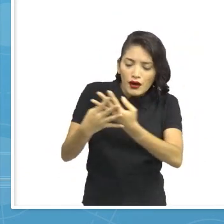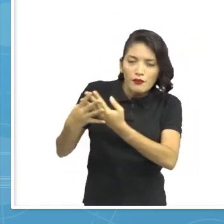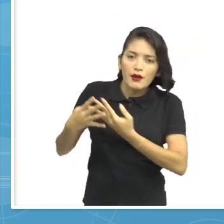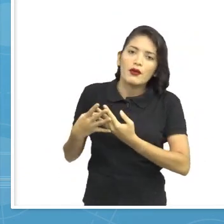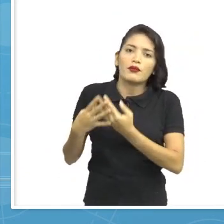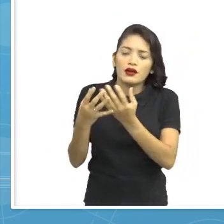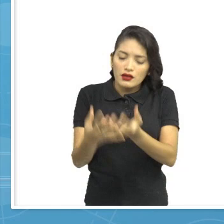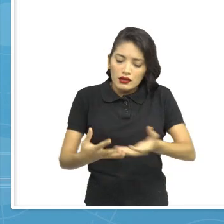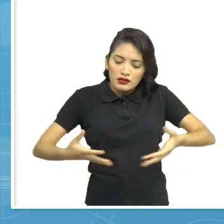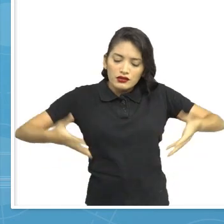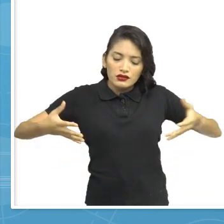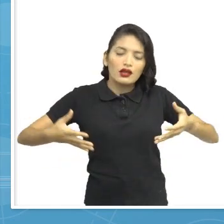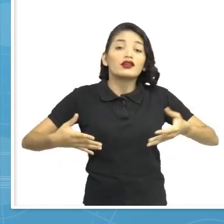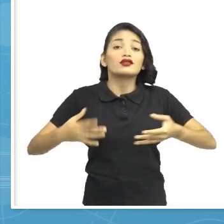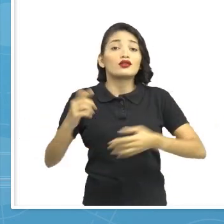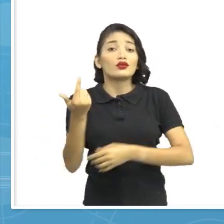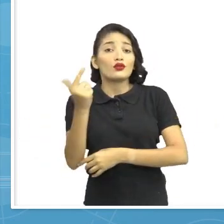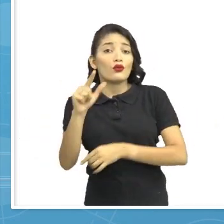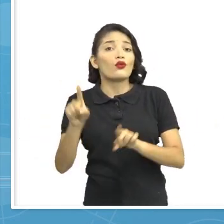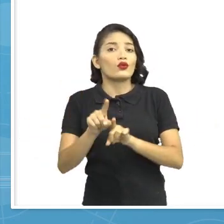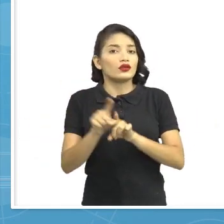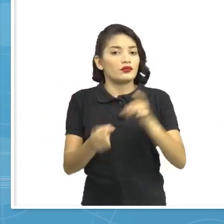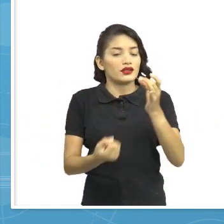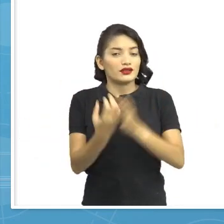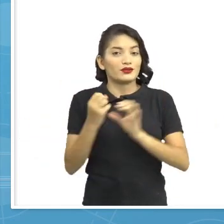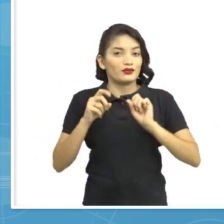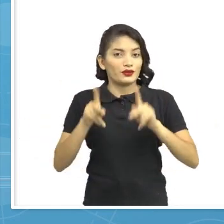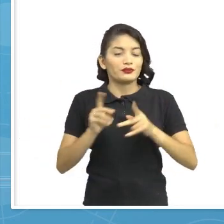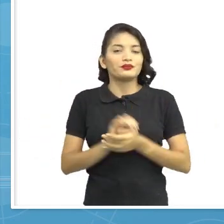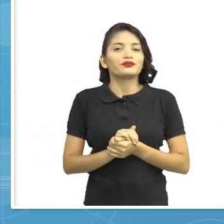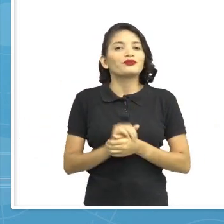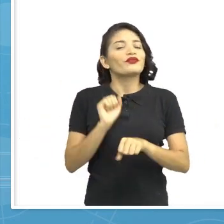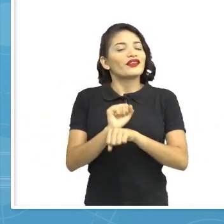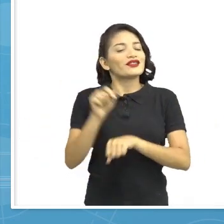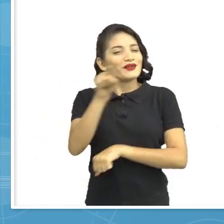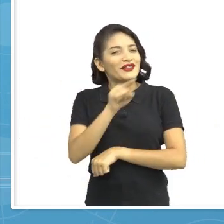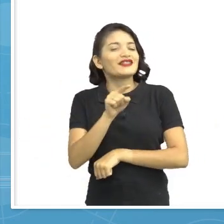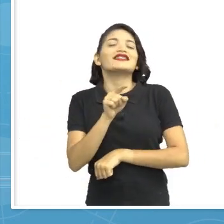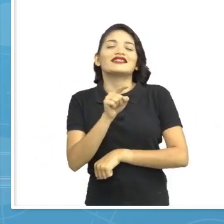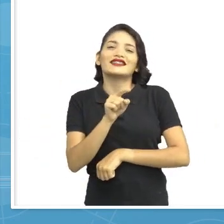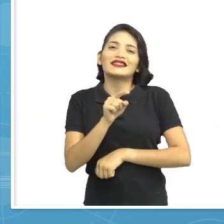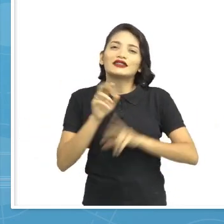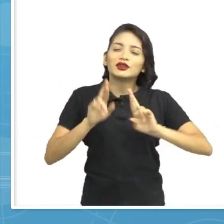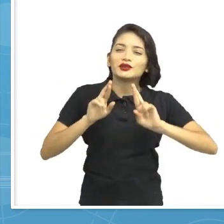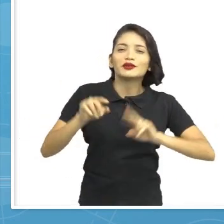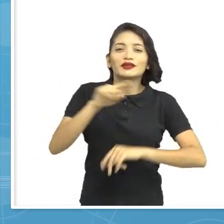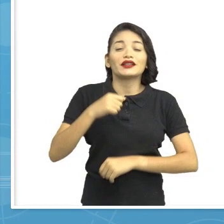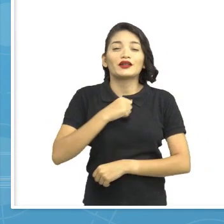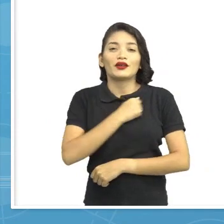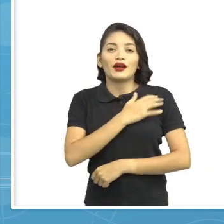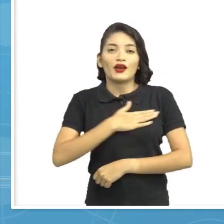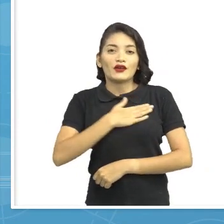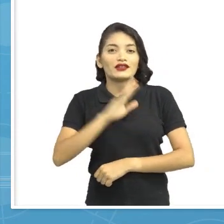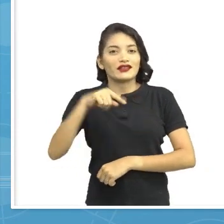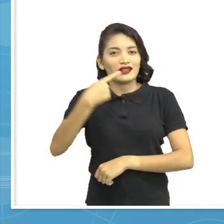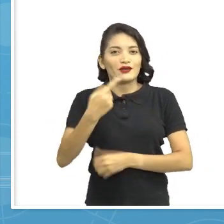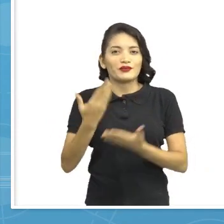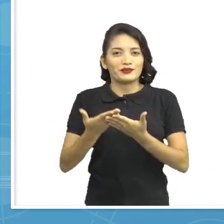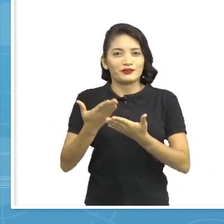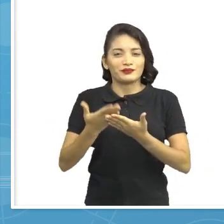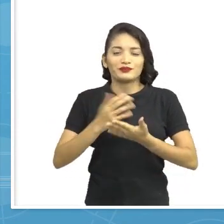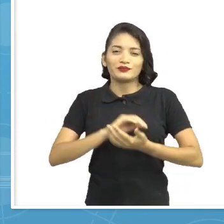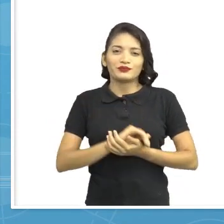cestarias e várias produções que eles possuem. Ok? Eu espero que vocês tenham gostado das nossas atividades e até a próxima aula.